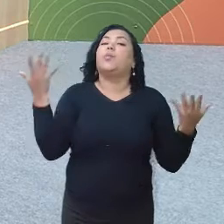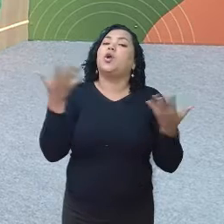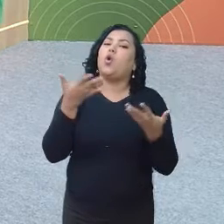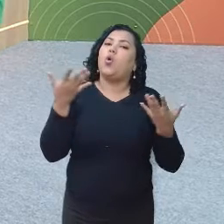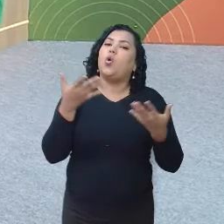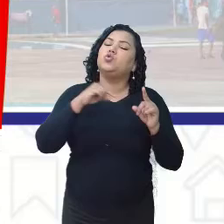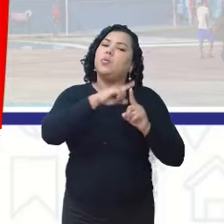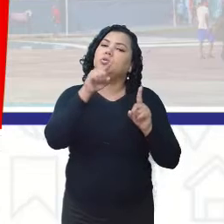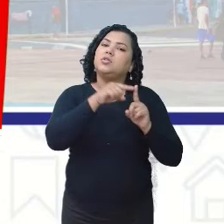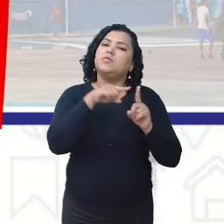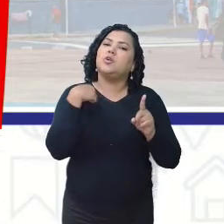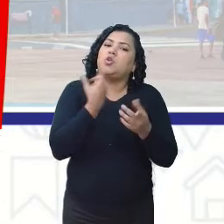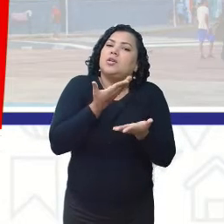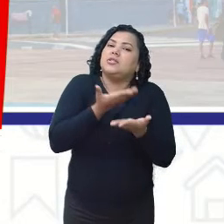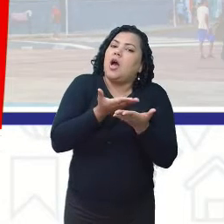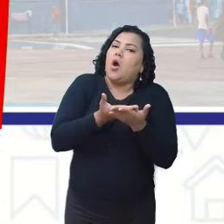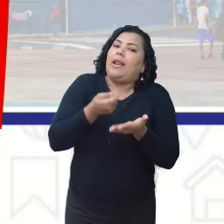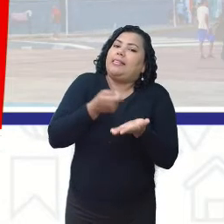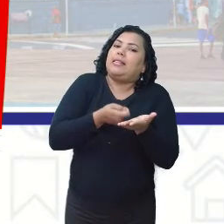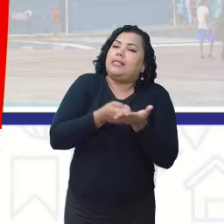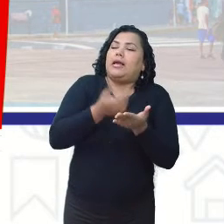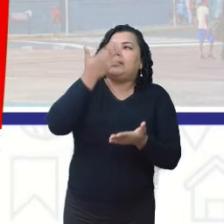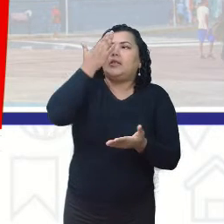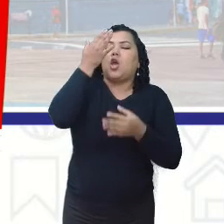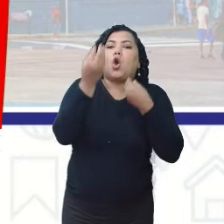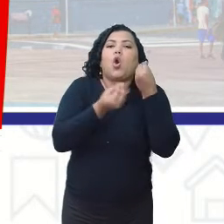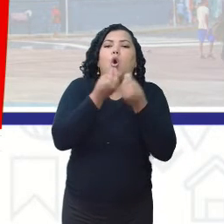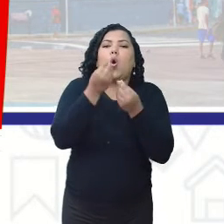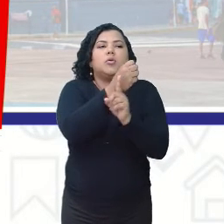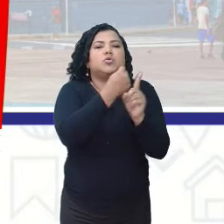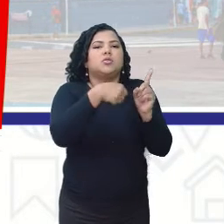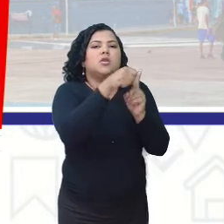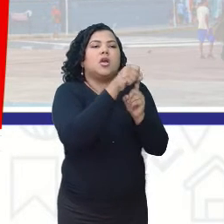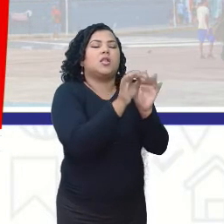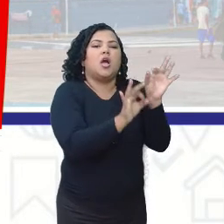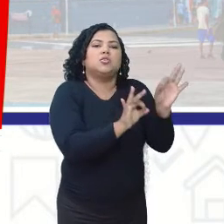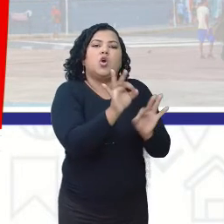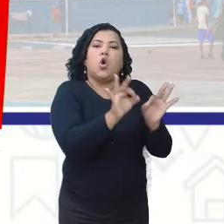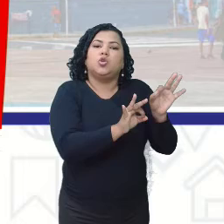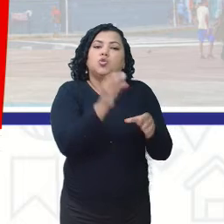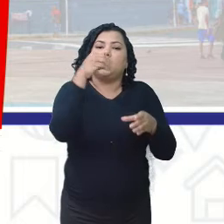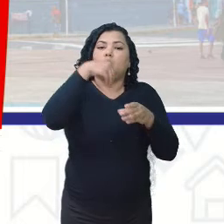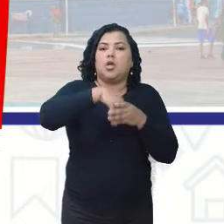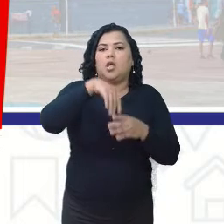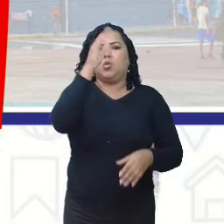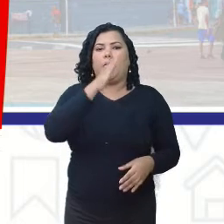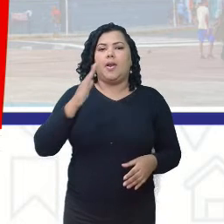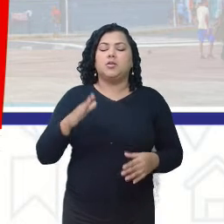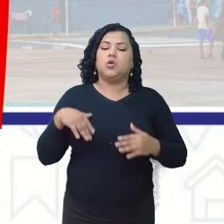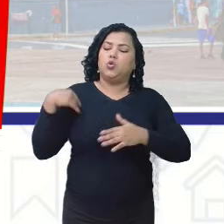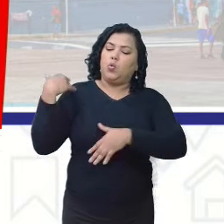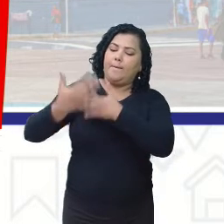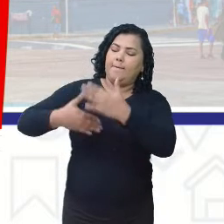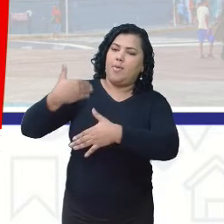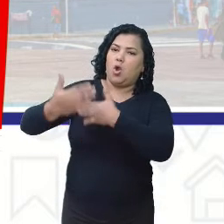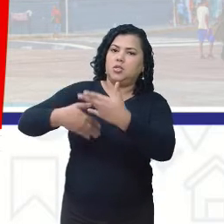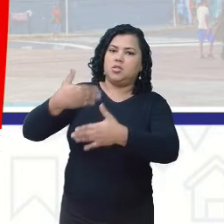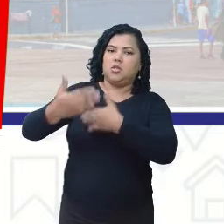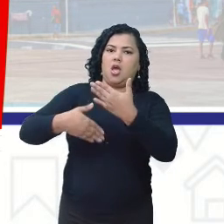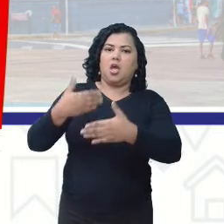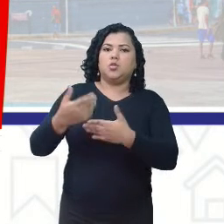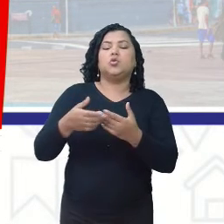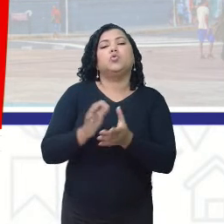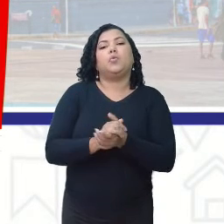é tentar entender como se organizou a sociedade colonial no Brasil durante o ciclo do açúcar. Então, vamos